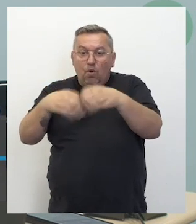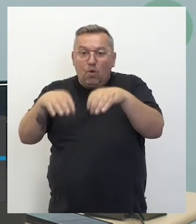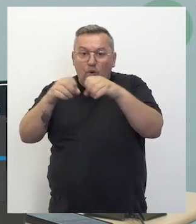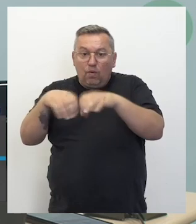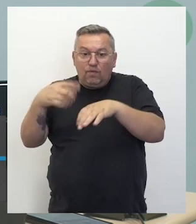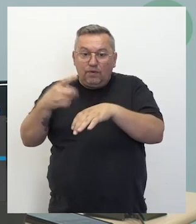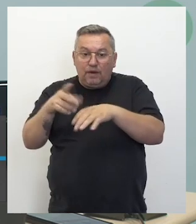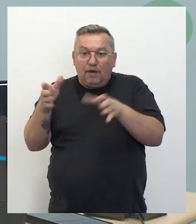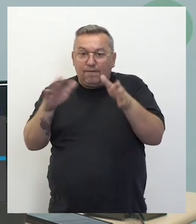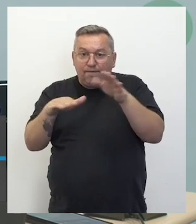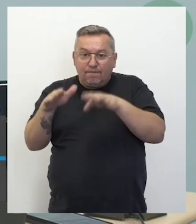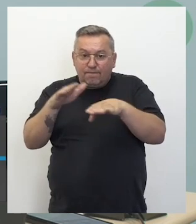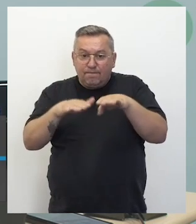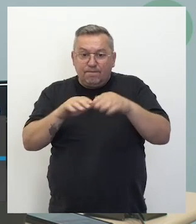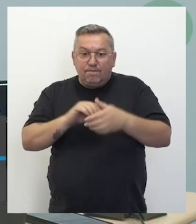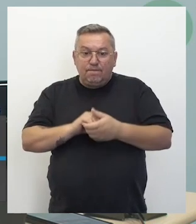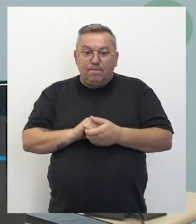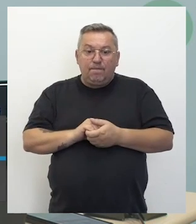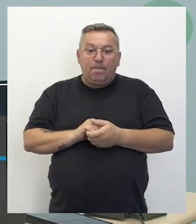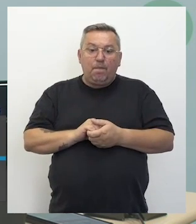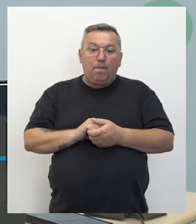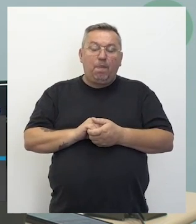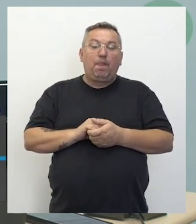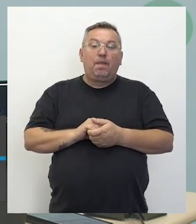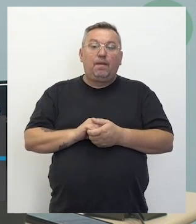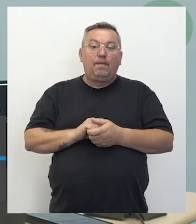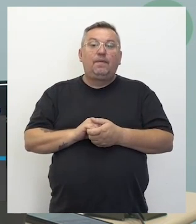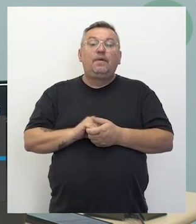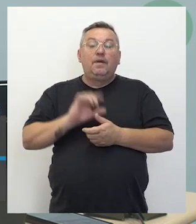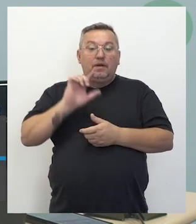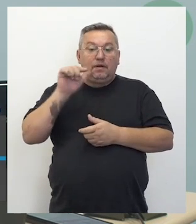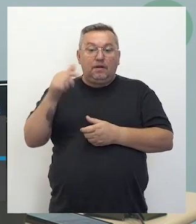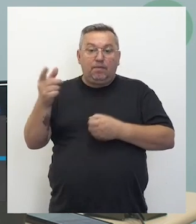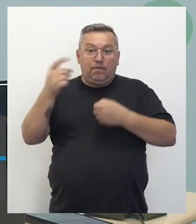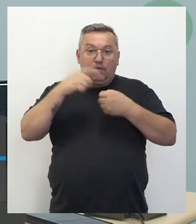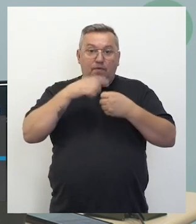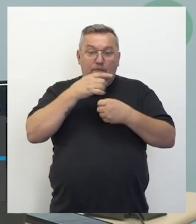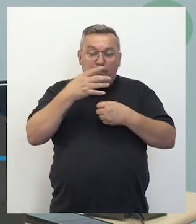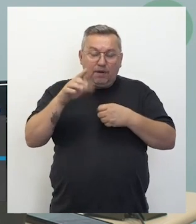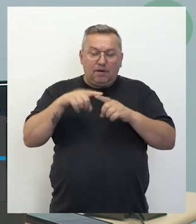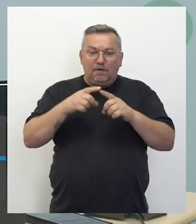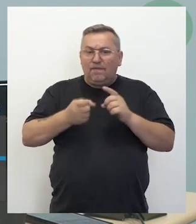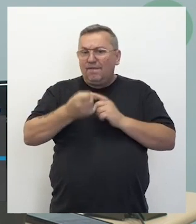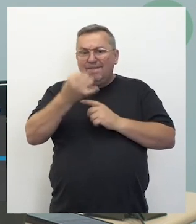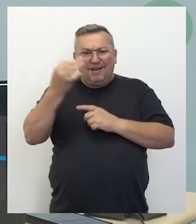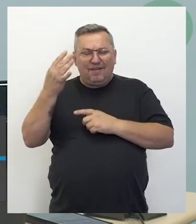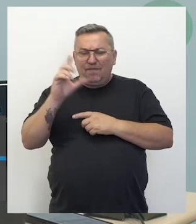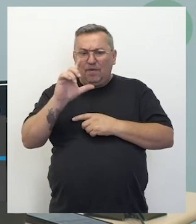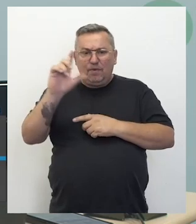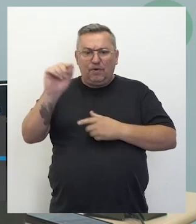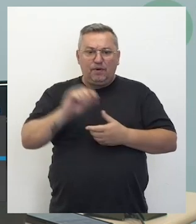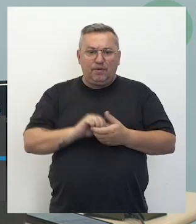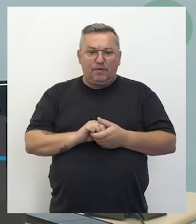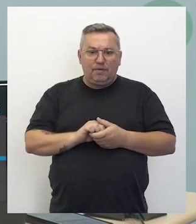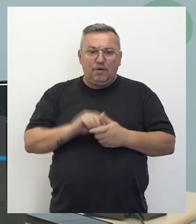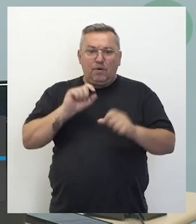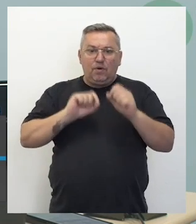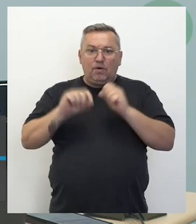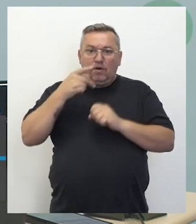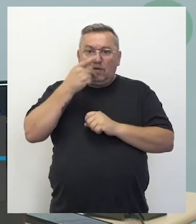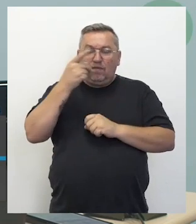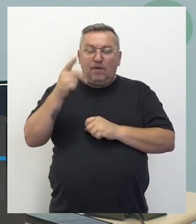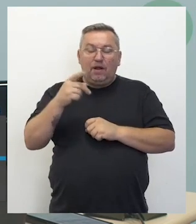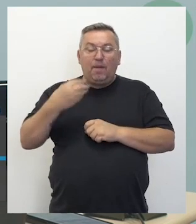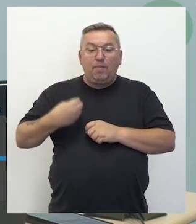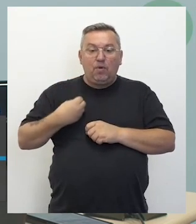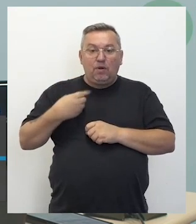ninho, né? De nidificar, que a gente fala, vai colocar ali os ovos, centenas de ovos e vai embora. Então a gente fala na biologia